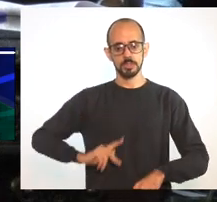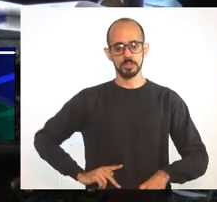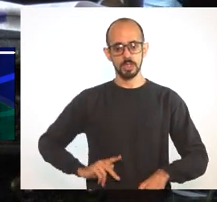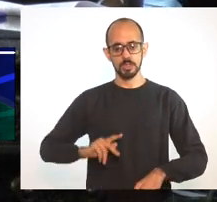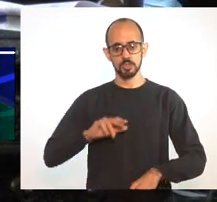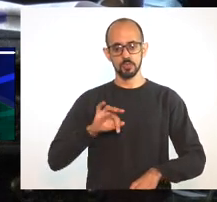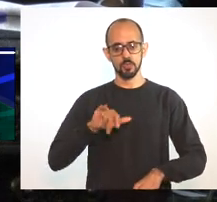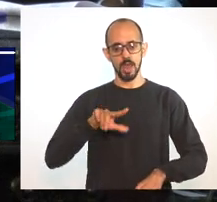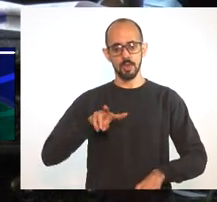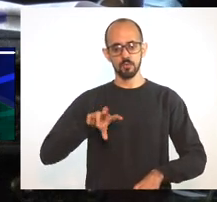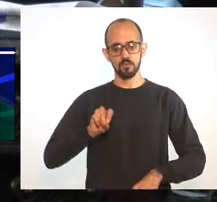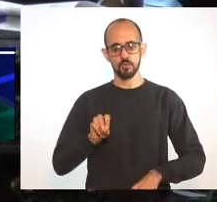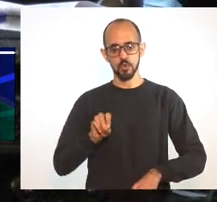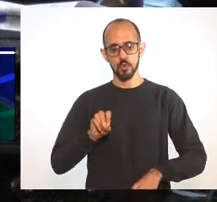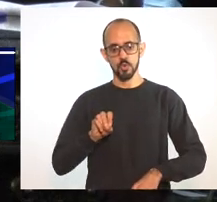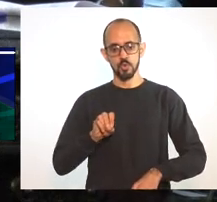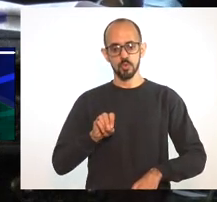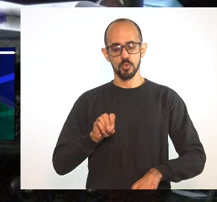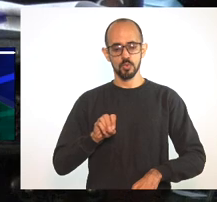Flávio Serafini.